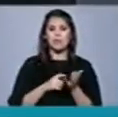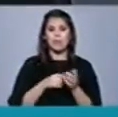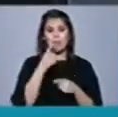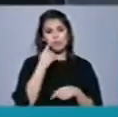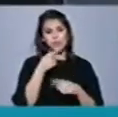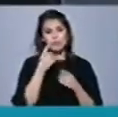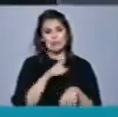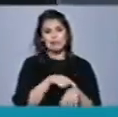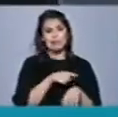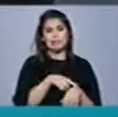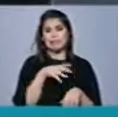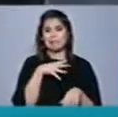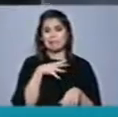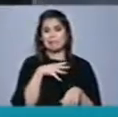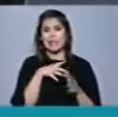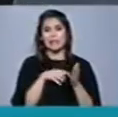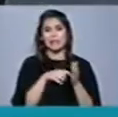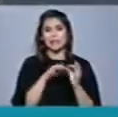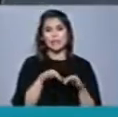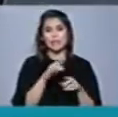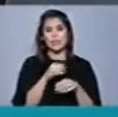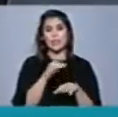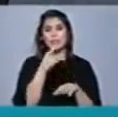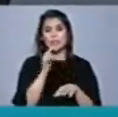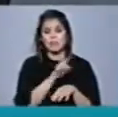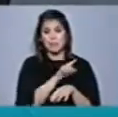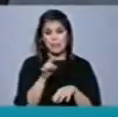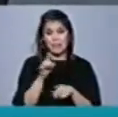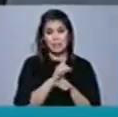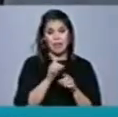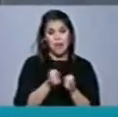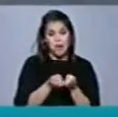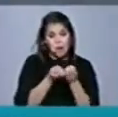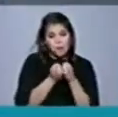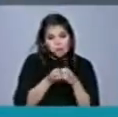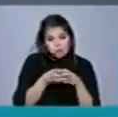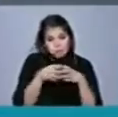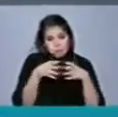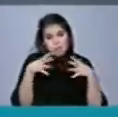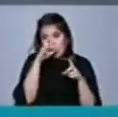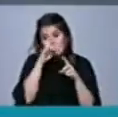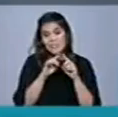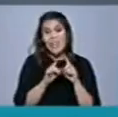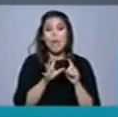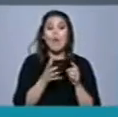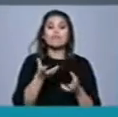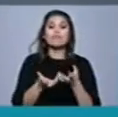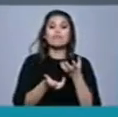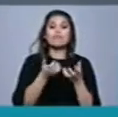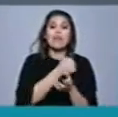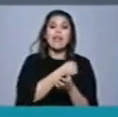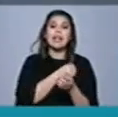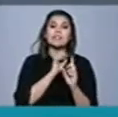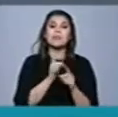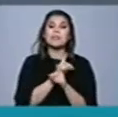tempo, temos que terminar. Olha, mas dá para já perceber, está, sim, e que está a abrir ali, que é isto que acontece quando estiverem a fritar em casa, eles